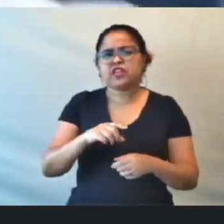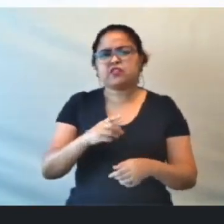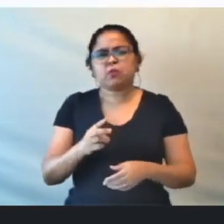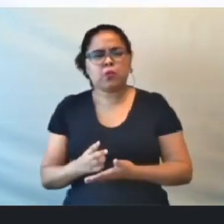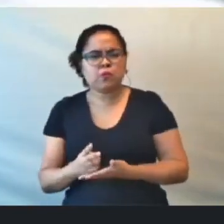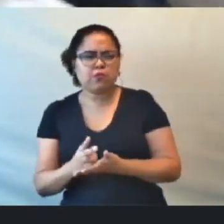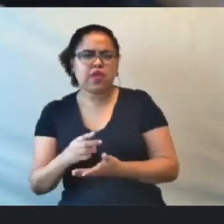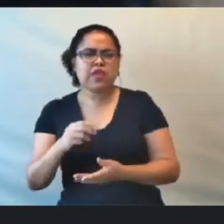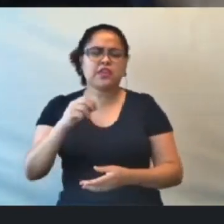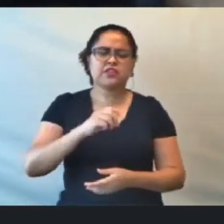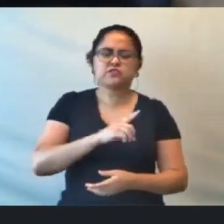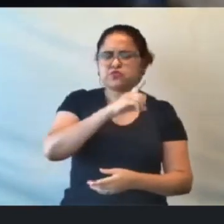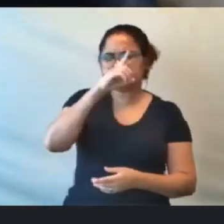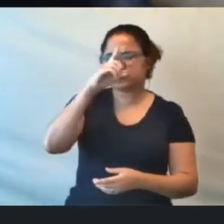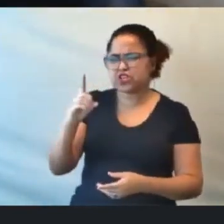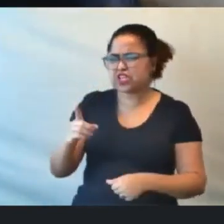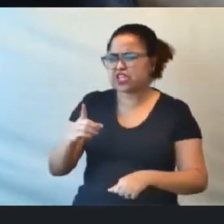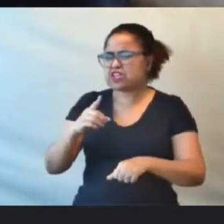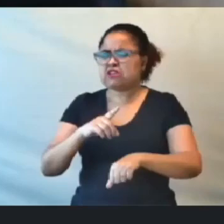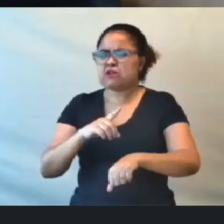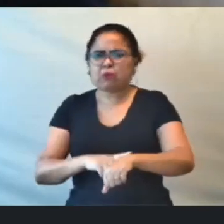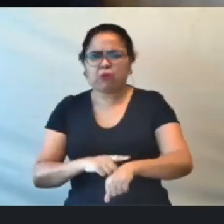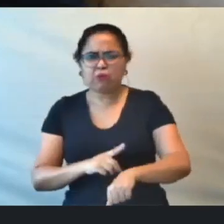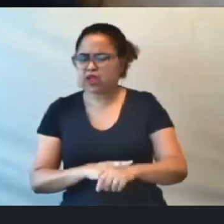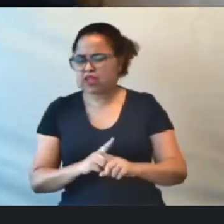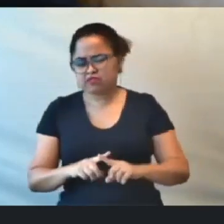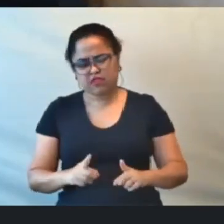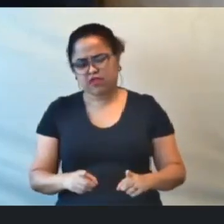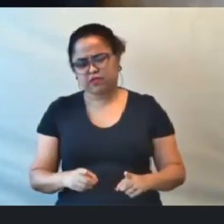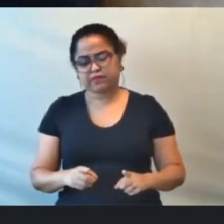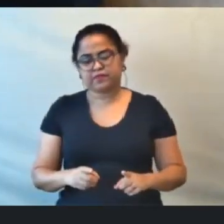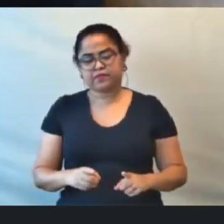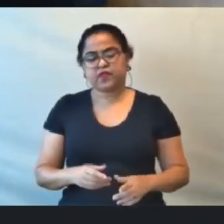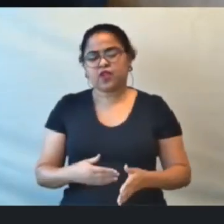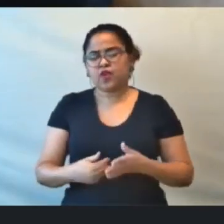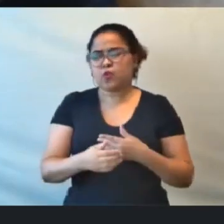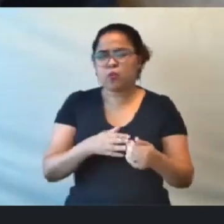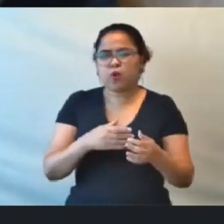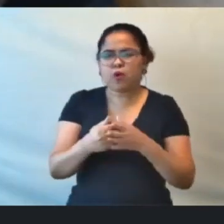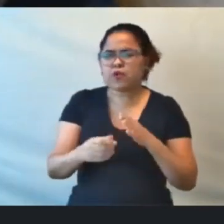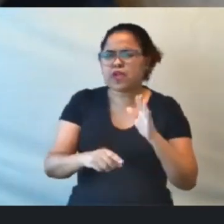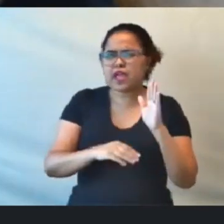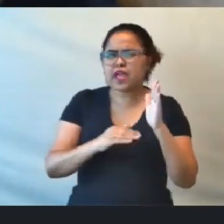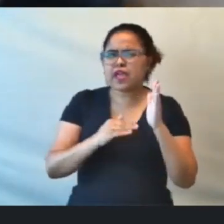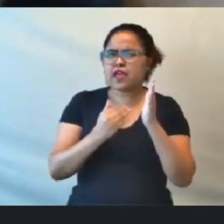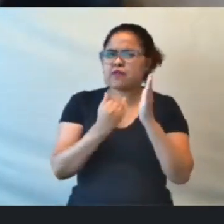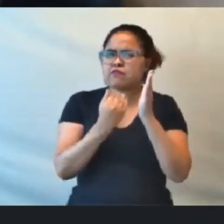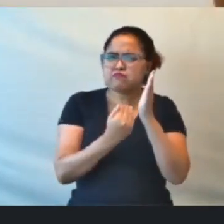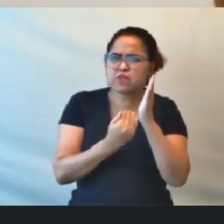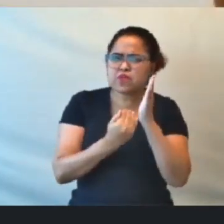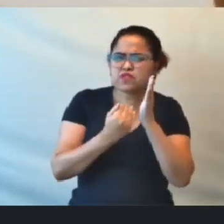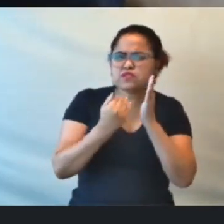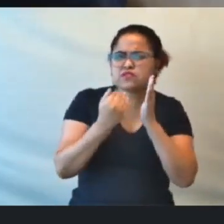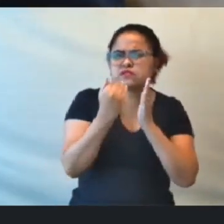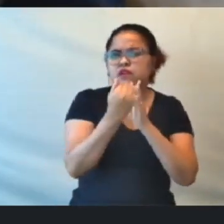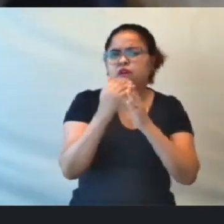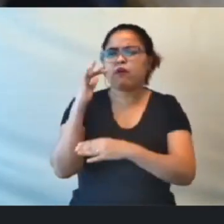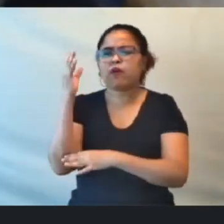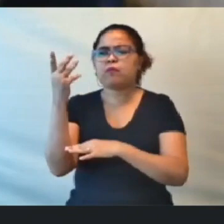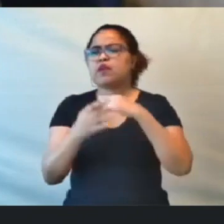distintas. Qualquer medição ambiental vai indicar